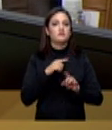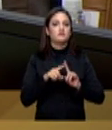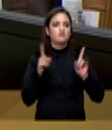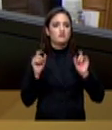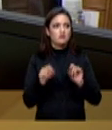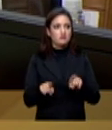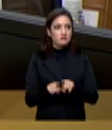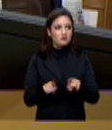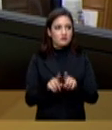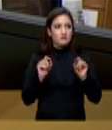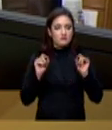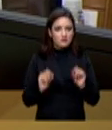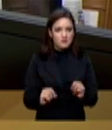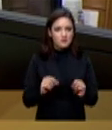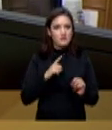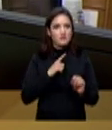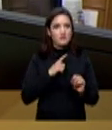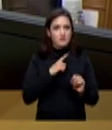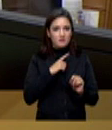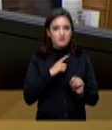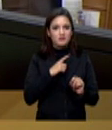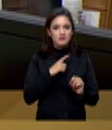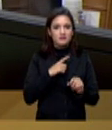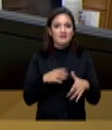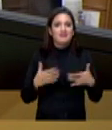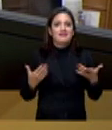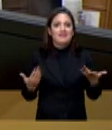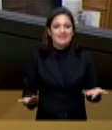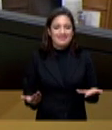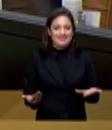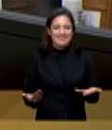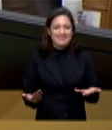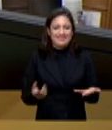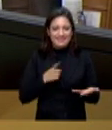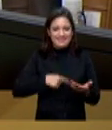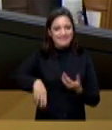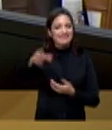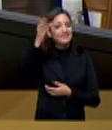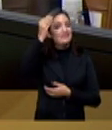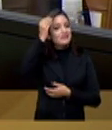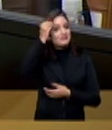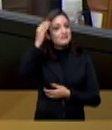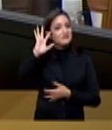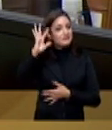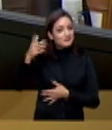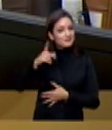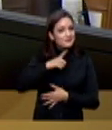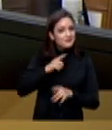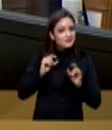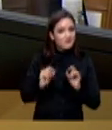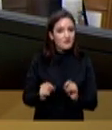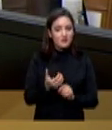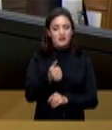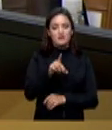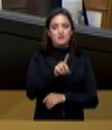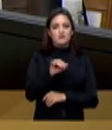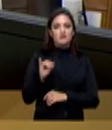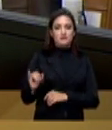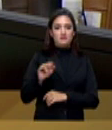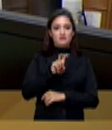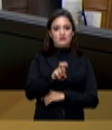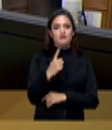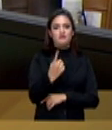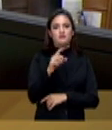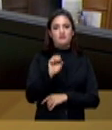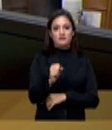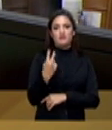está sendo como não seria de esperar de modo diverso coerente com estendimento que vossa excelência exarou na Adi